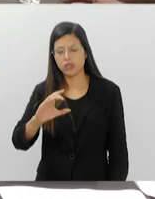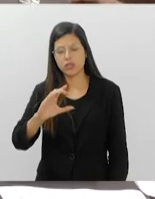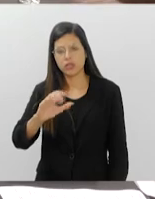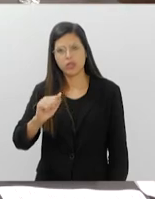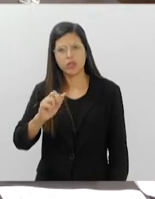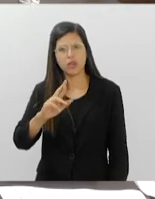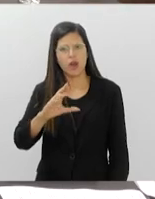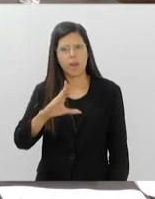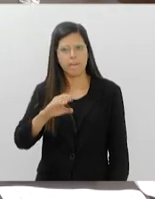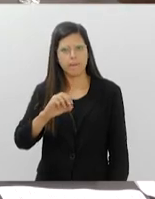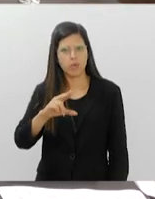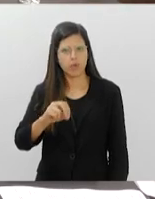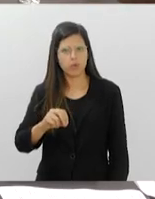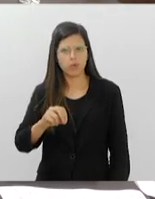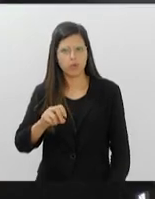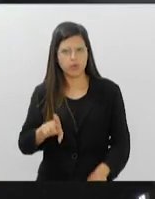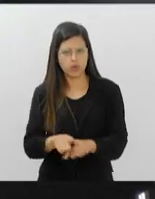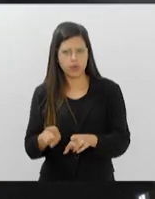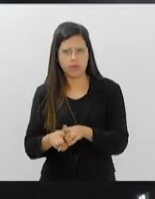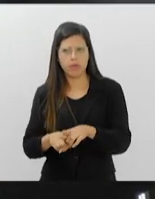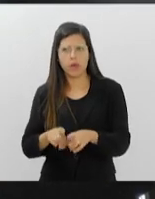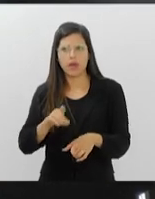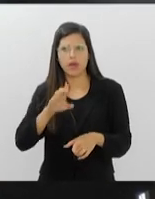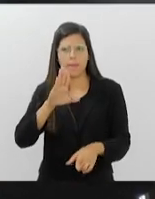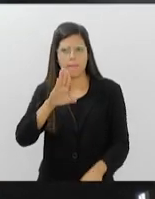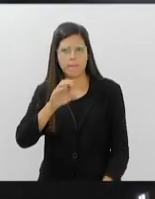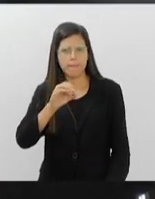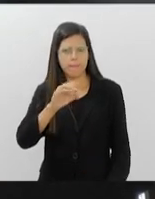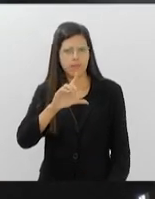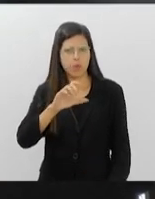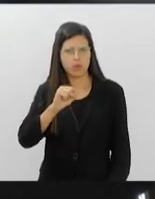esses ativos pudessem ser comercializados.